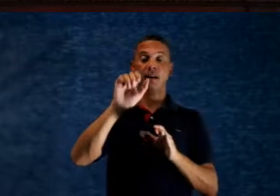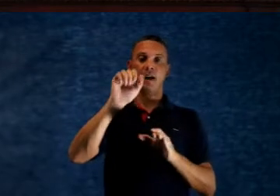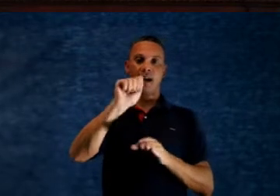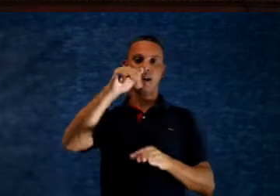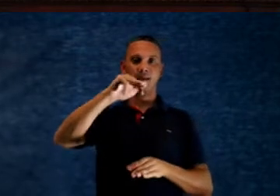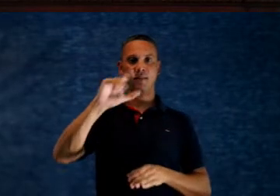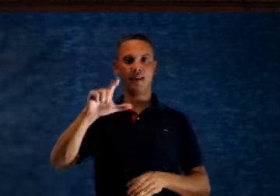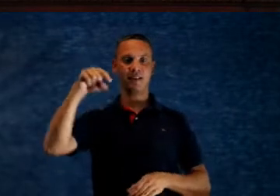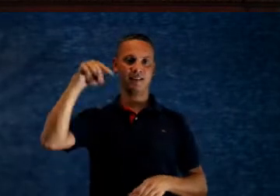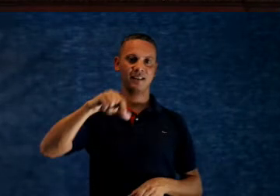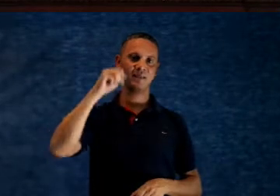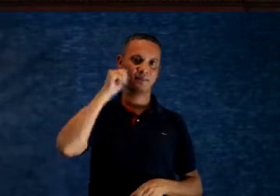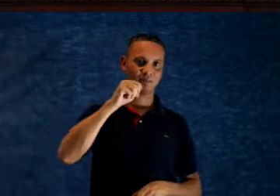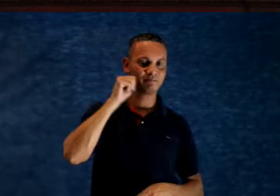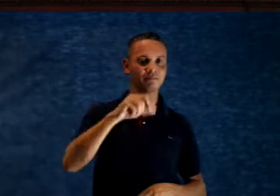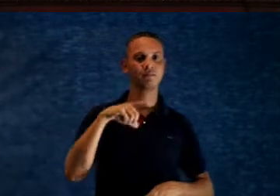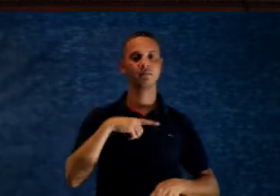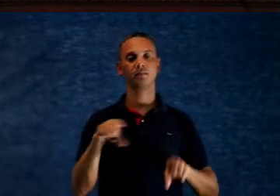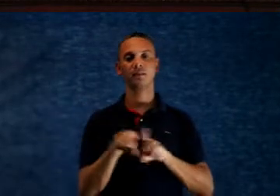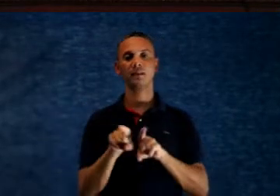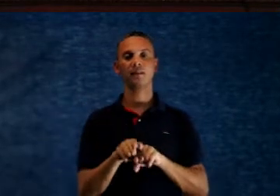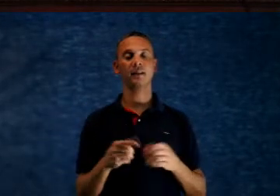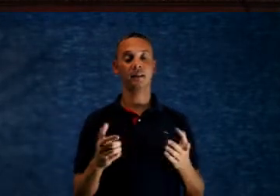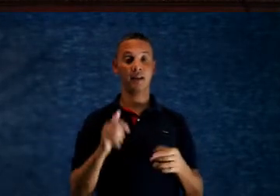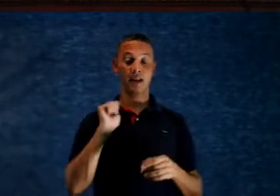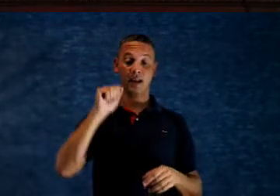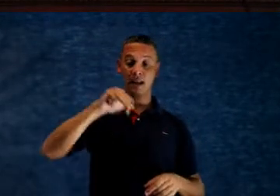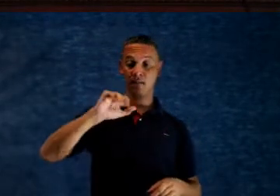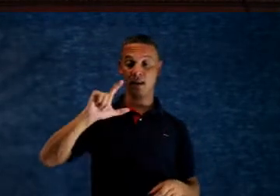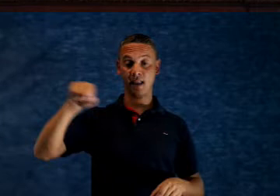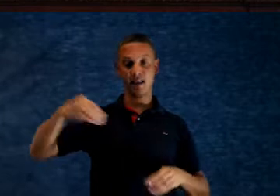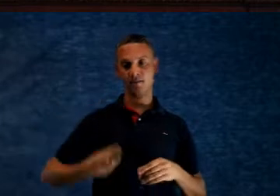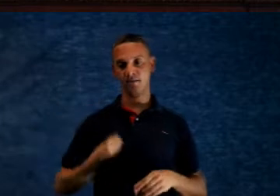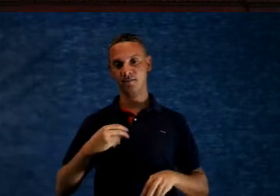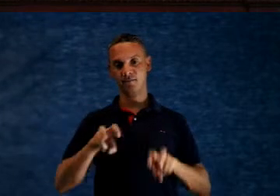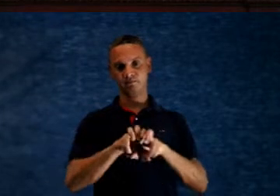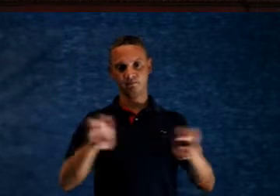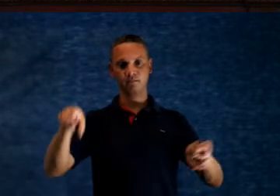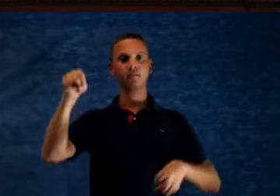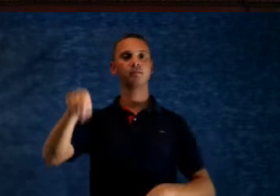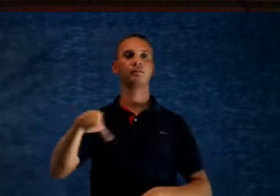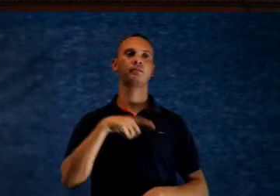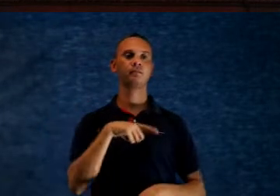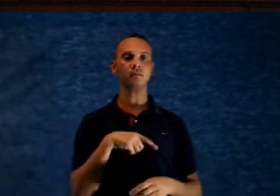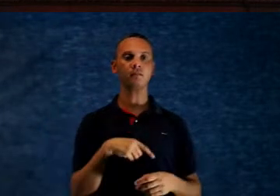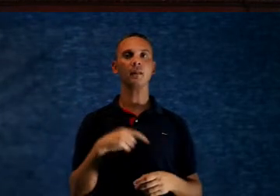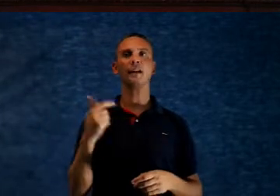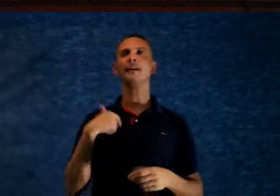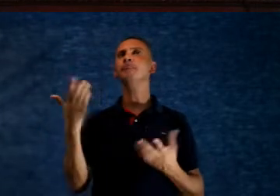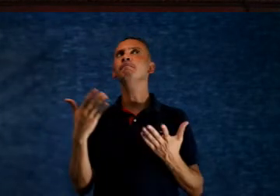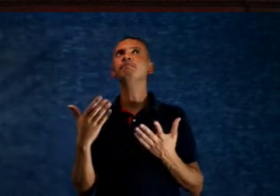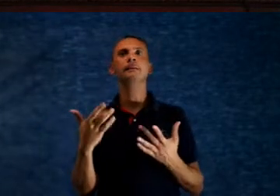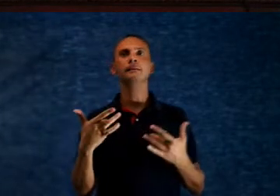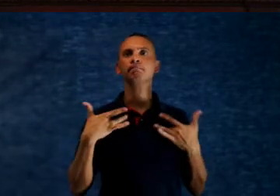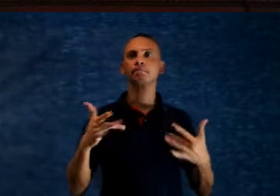por ela já presidida, e a Academia Mineira de Letras, confirmando, assim, a sua vocação